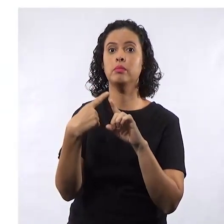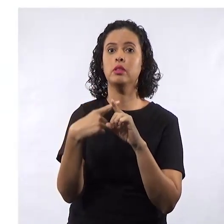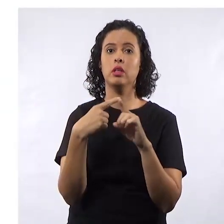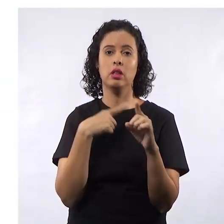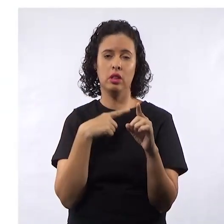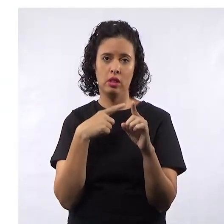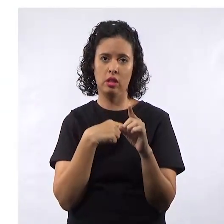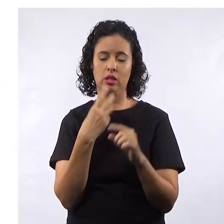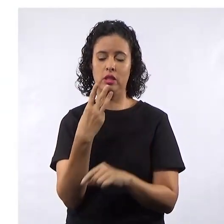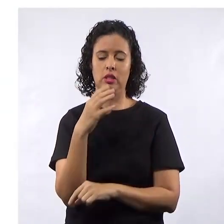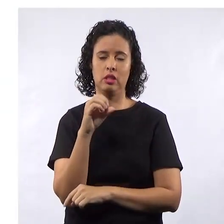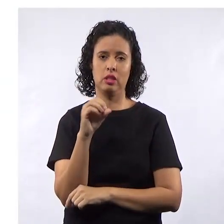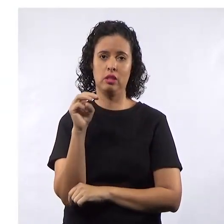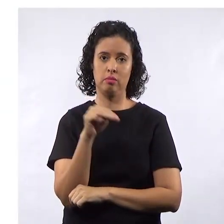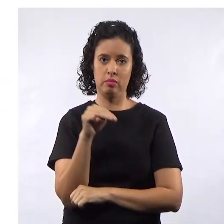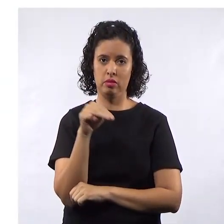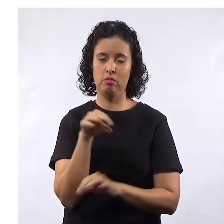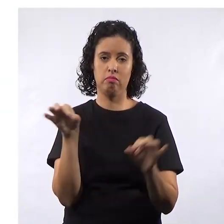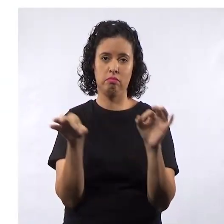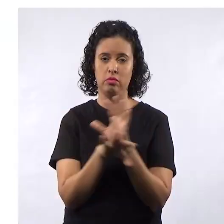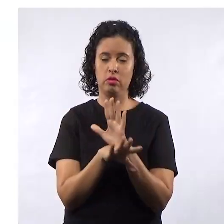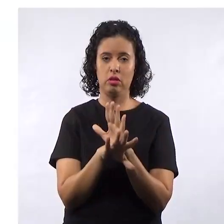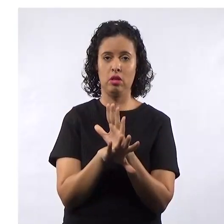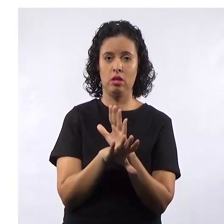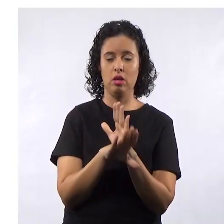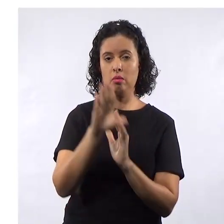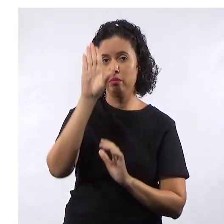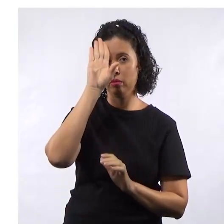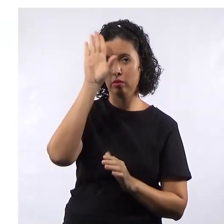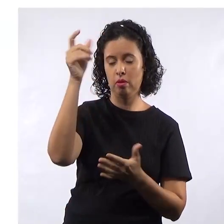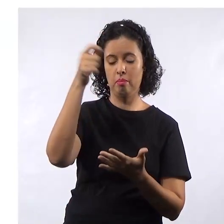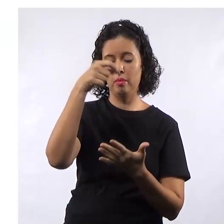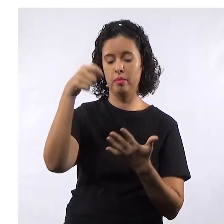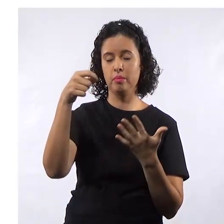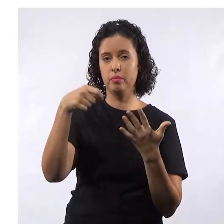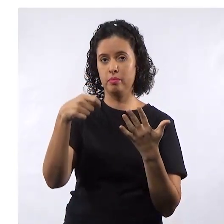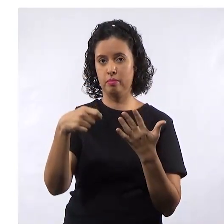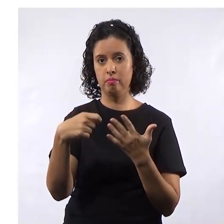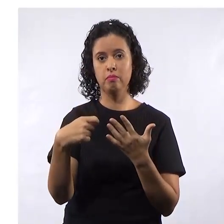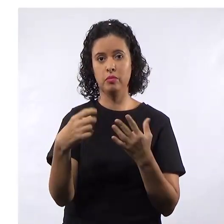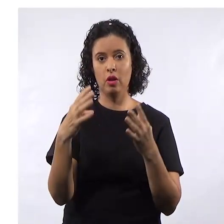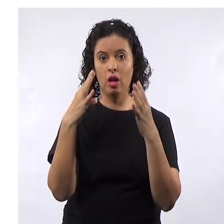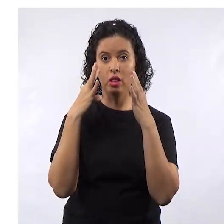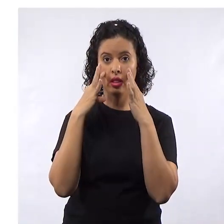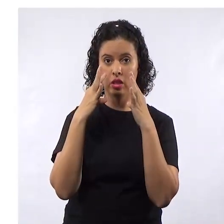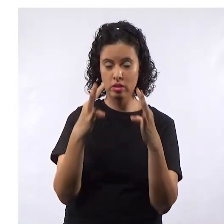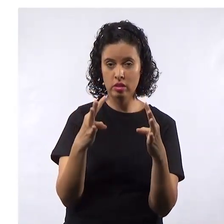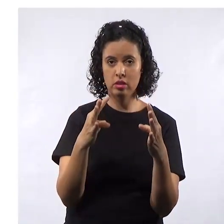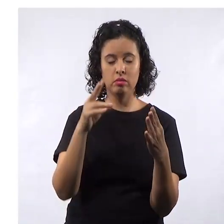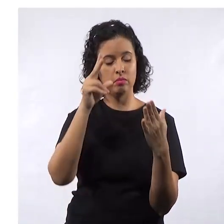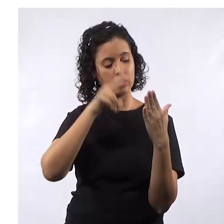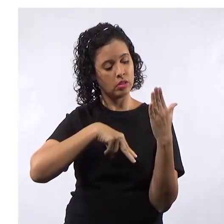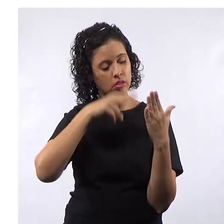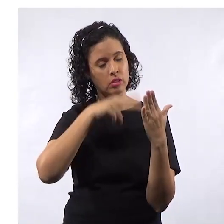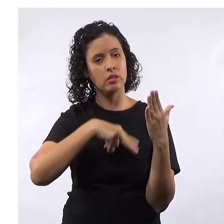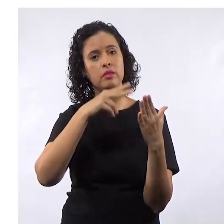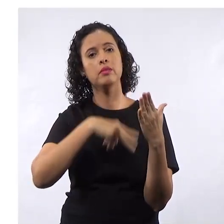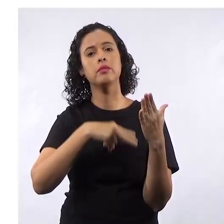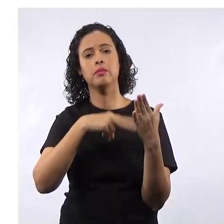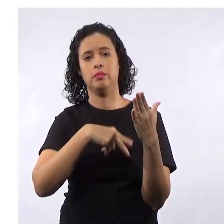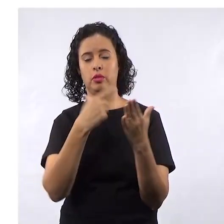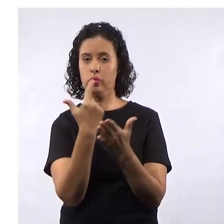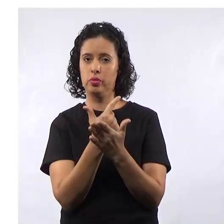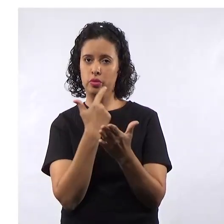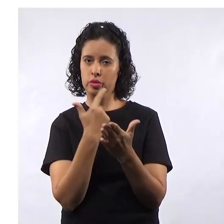temos aqui os nossos 30 minutos para concluir aqui os principais pontos da nossa disciplina, então quero te chamar a atenção para estar fazendo a leitura da nossa